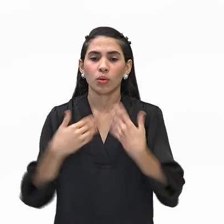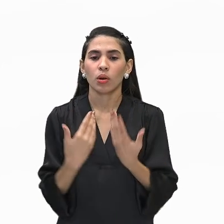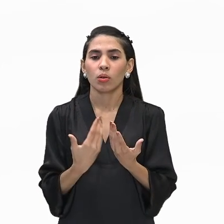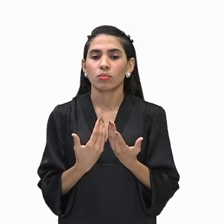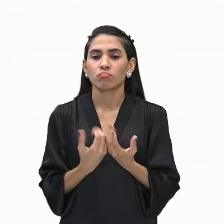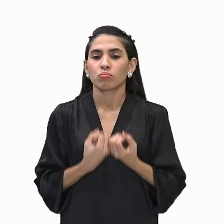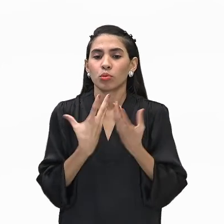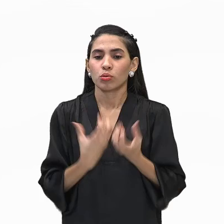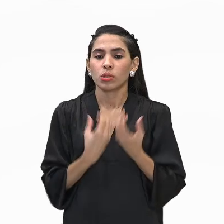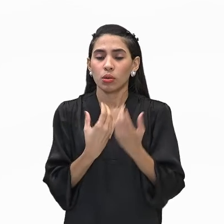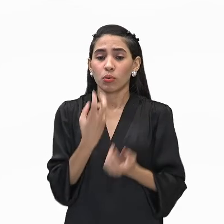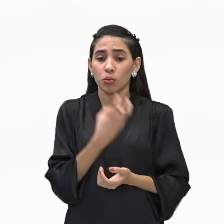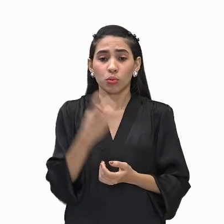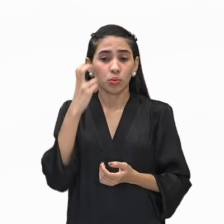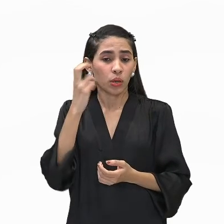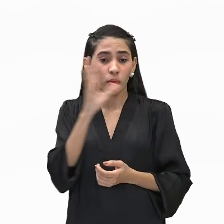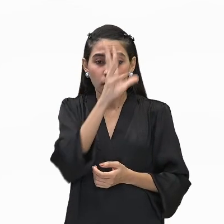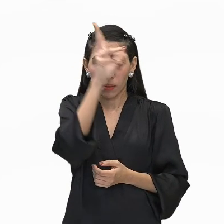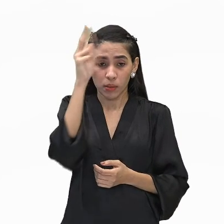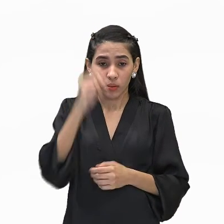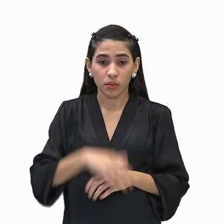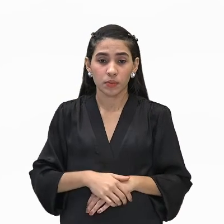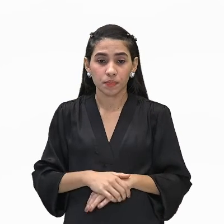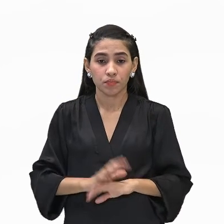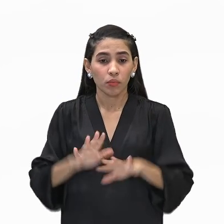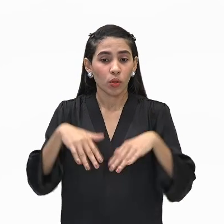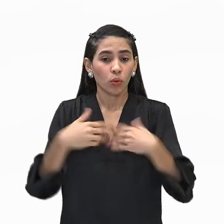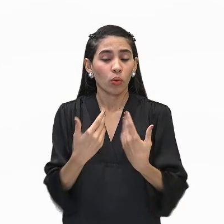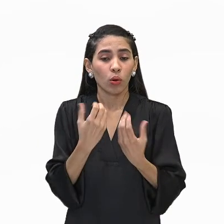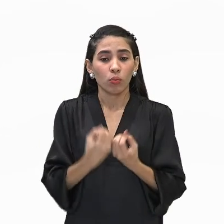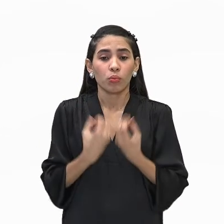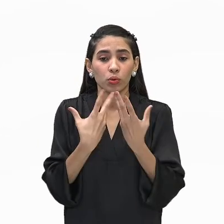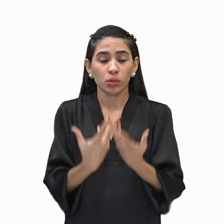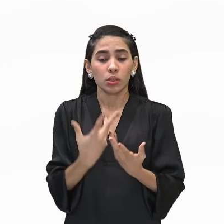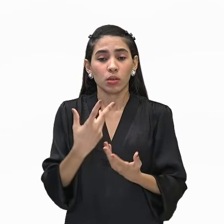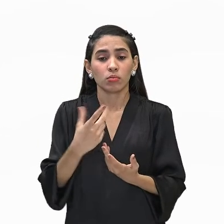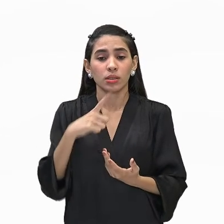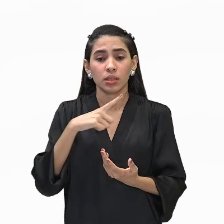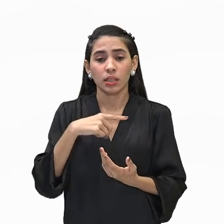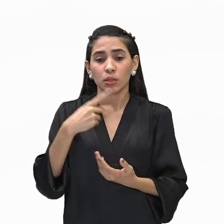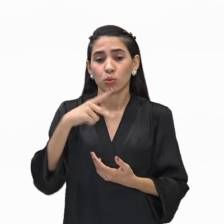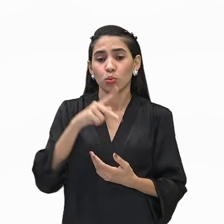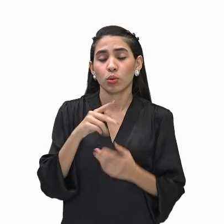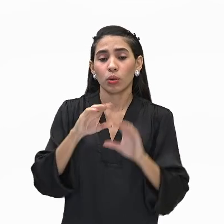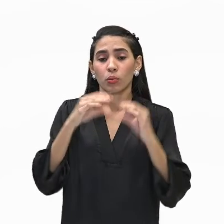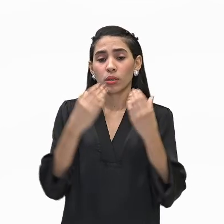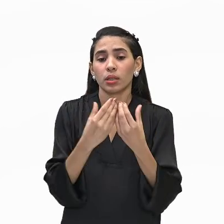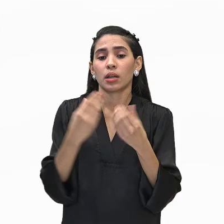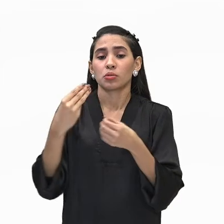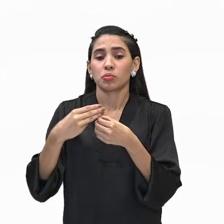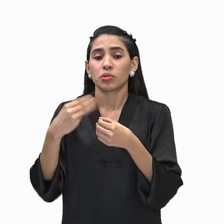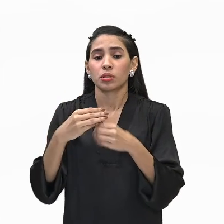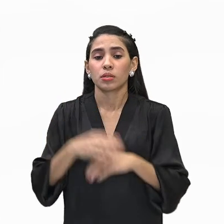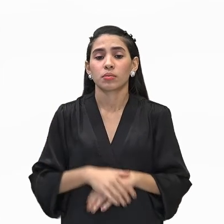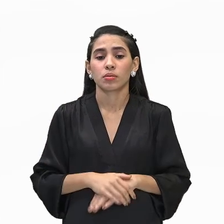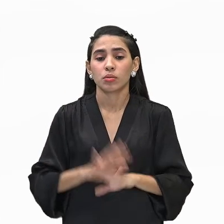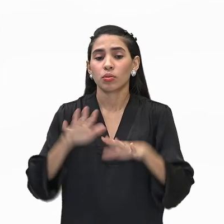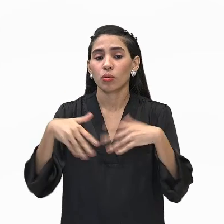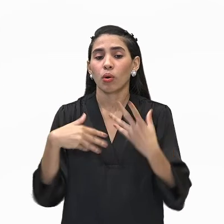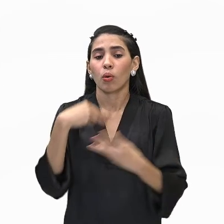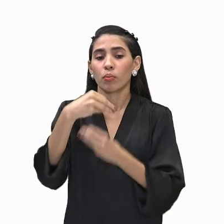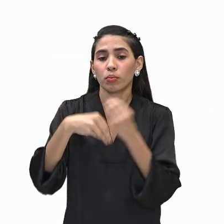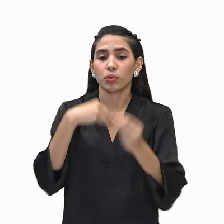na Amazônia? Quais produções culturais existem na sua comunidade e no seu município? Qual mistura